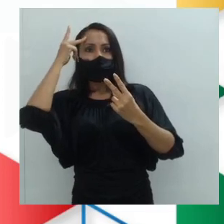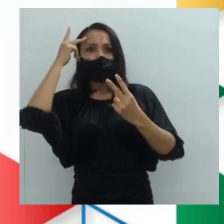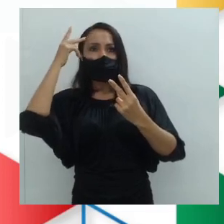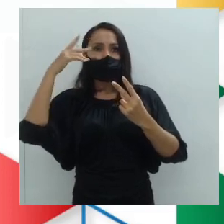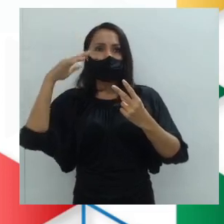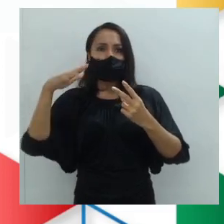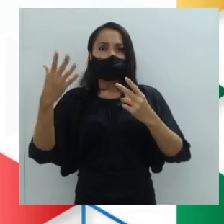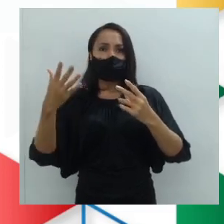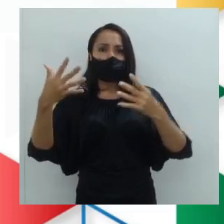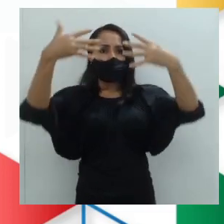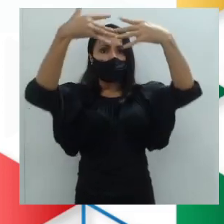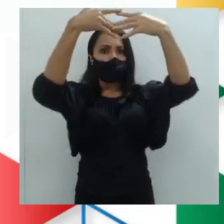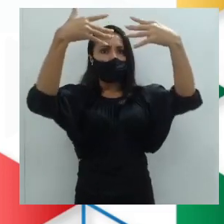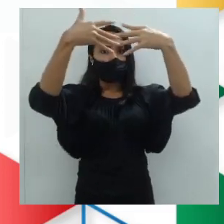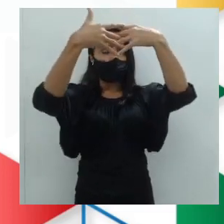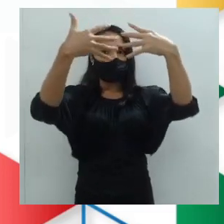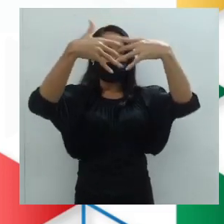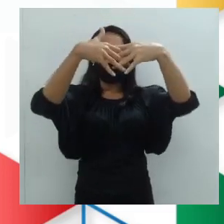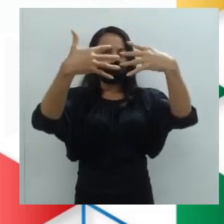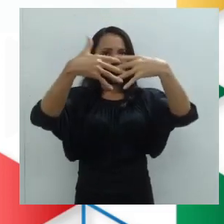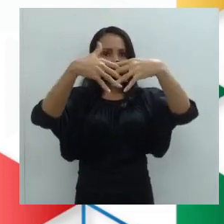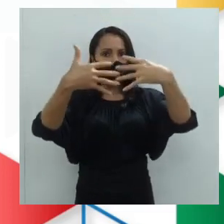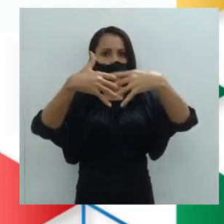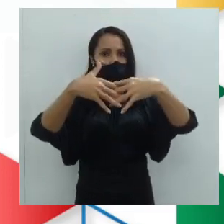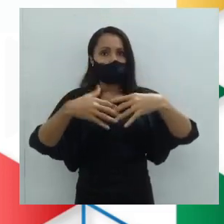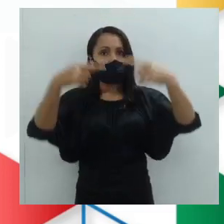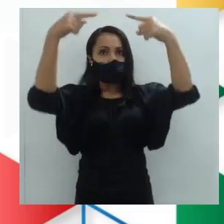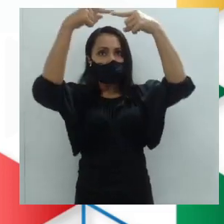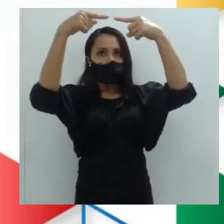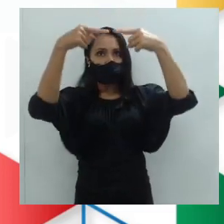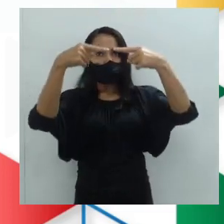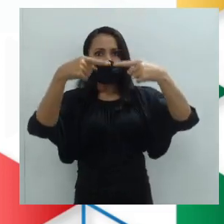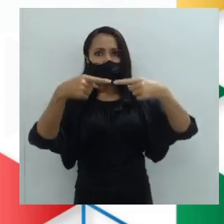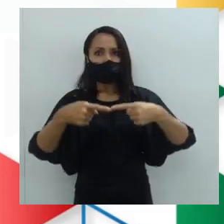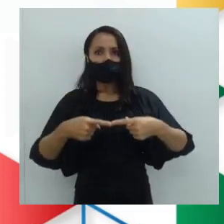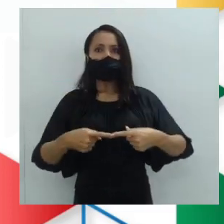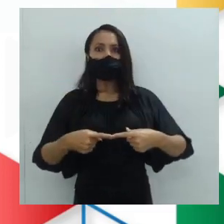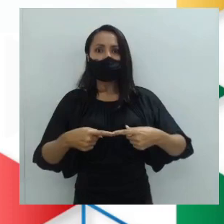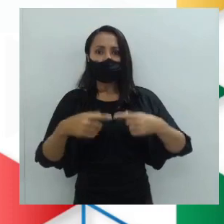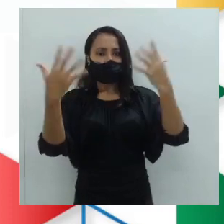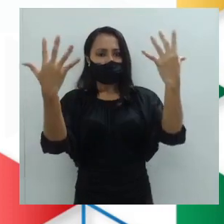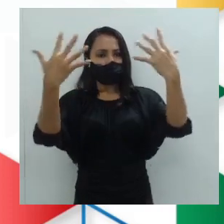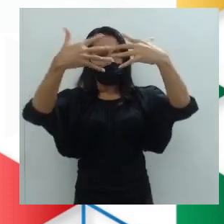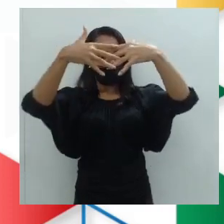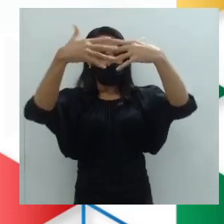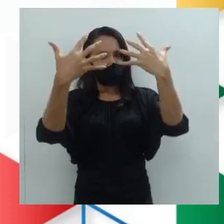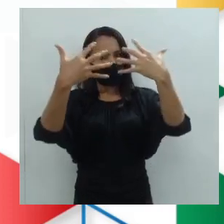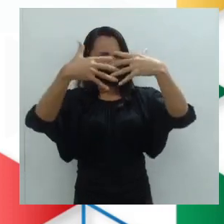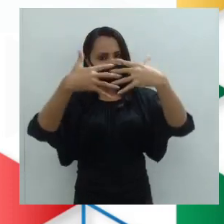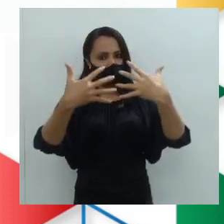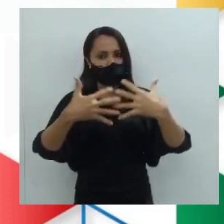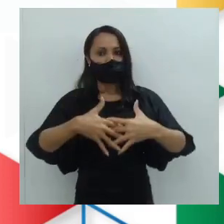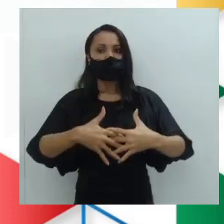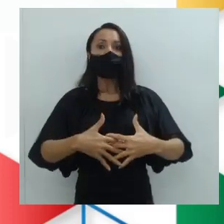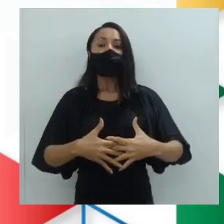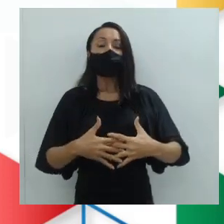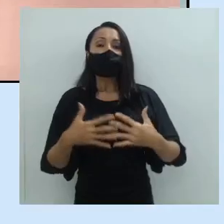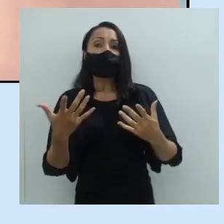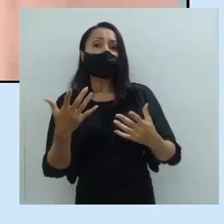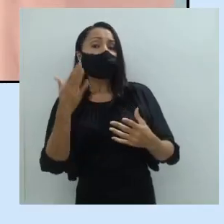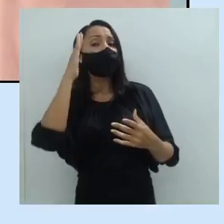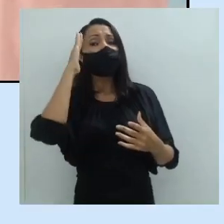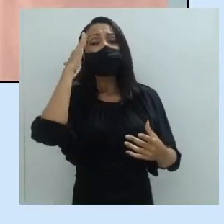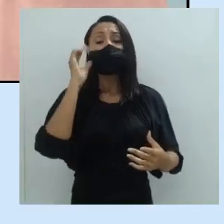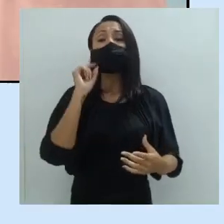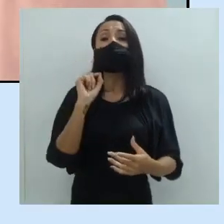um quebra-cabeça, certo? Estão completando a ideia, completando a lâmpada. O que é que você pressupõe? O que é que